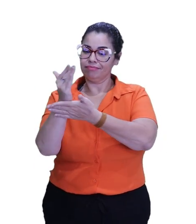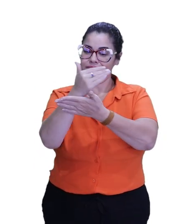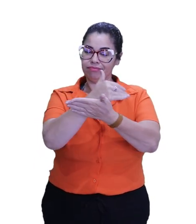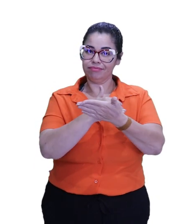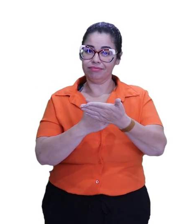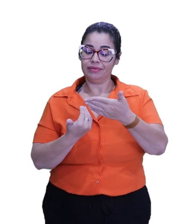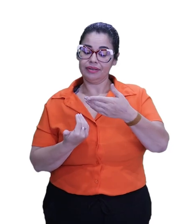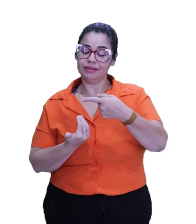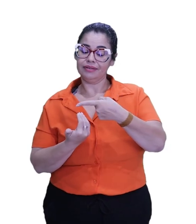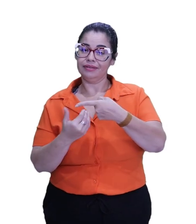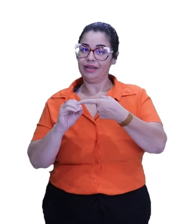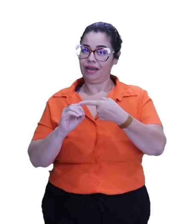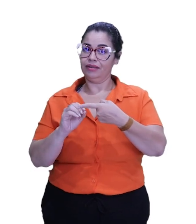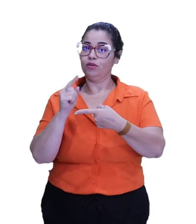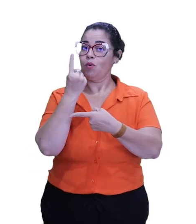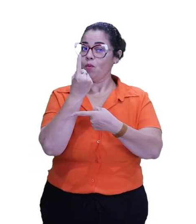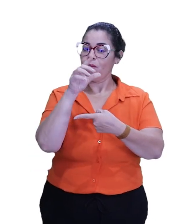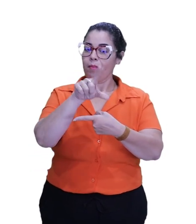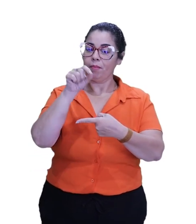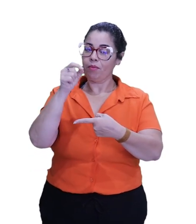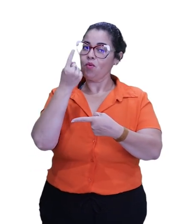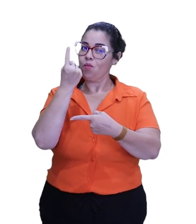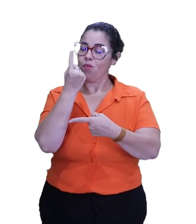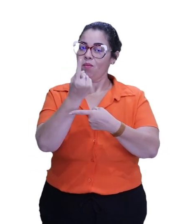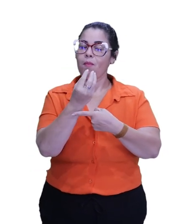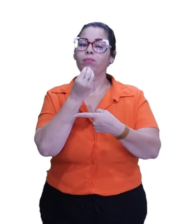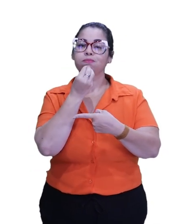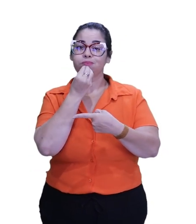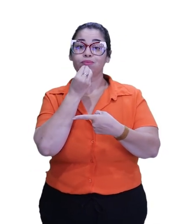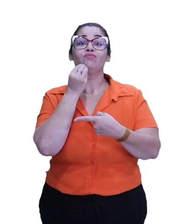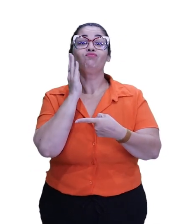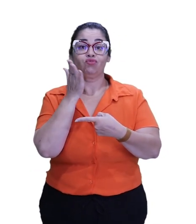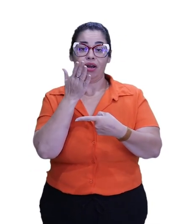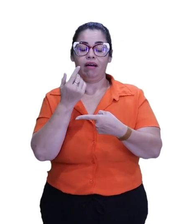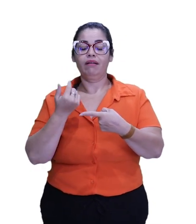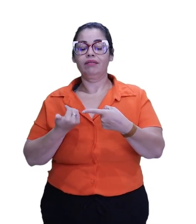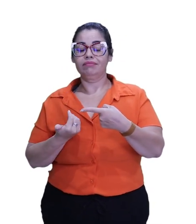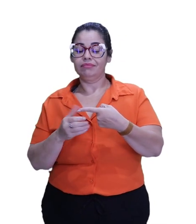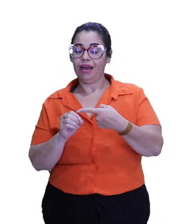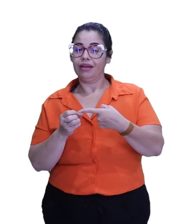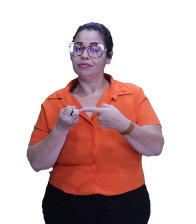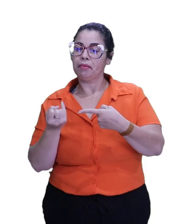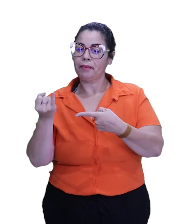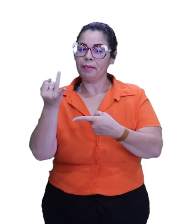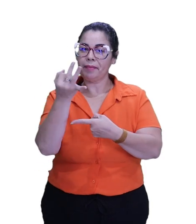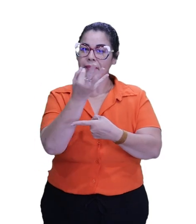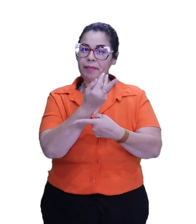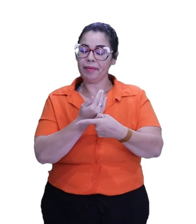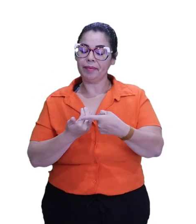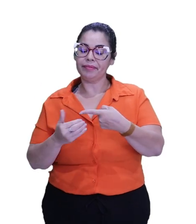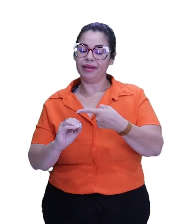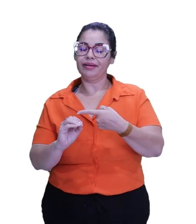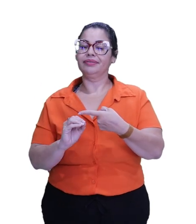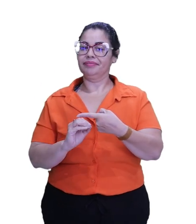foi dividida. 1 é o numerador, que indica a parte que eu comi, e 10 é o número total de fatias